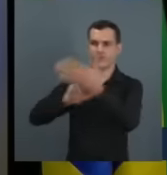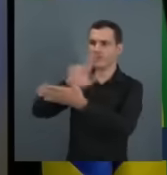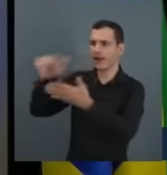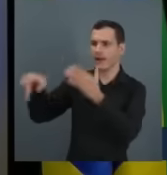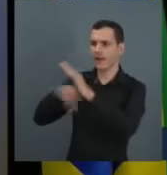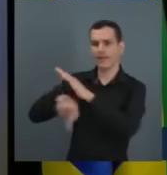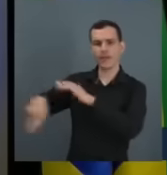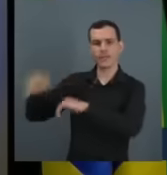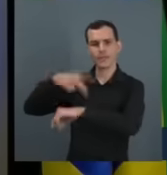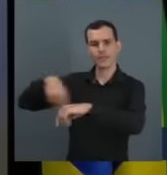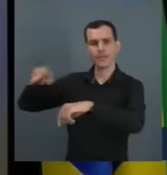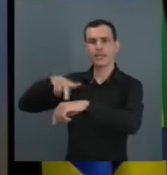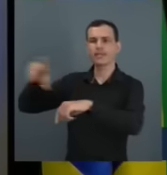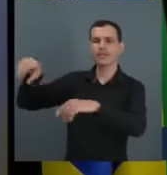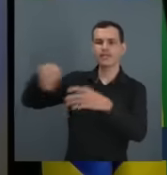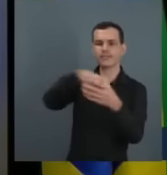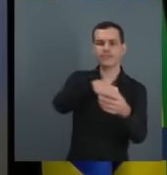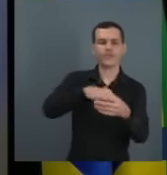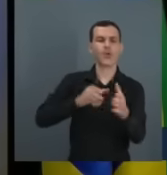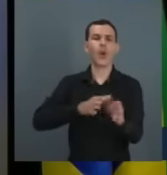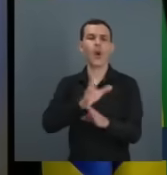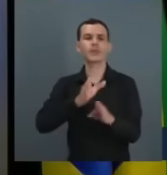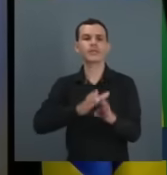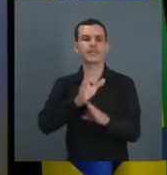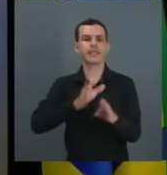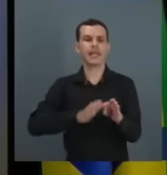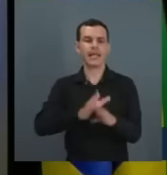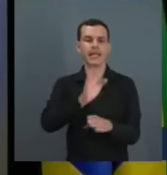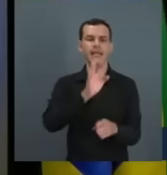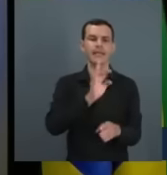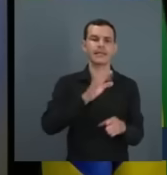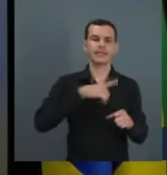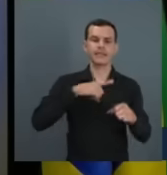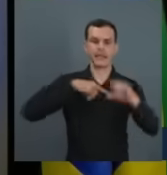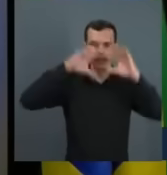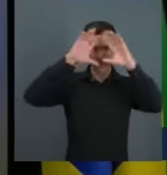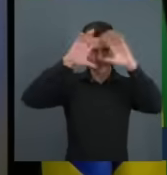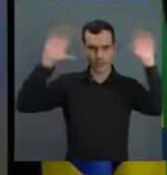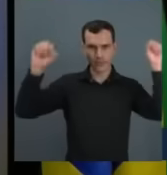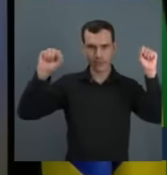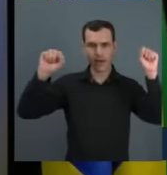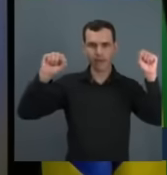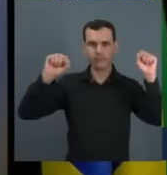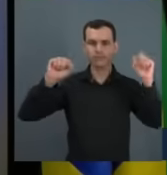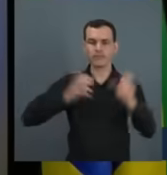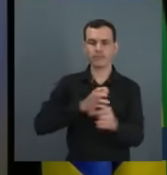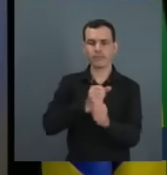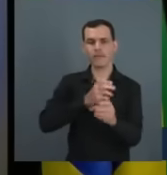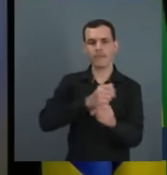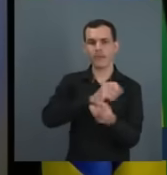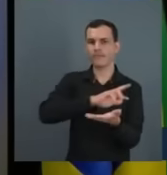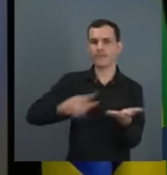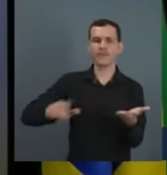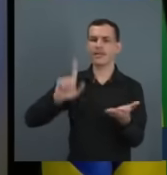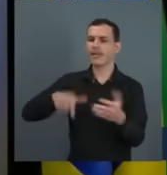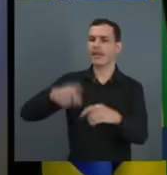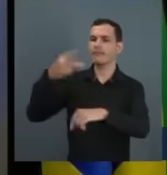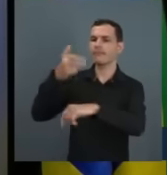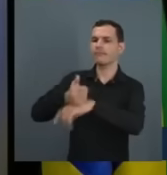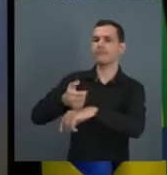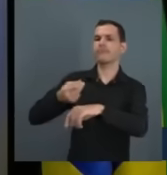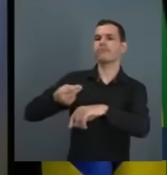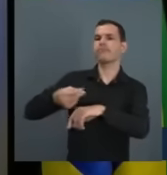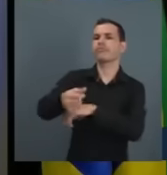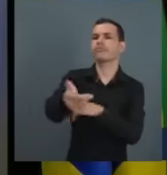em tribunais de conta, cargo vitalício e com os mais altos salários. Infelizmente, é no Nordeste onde